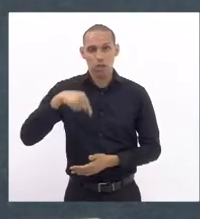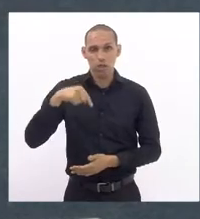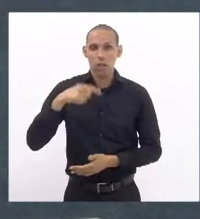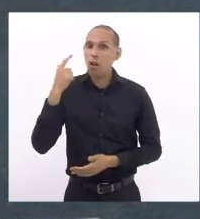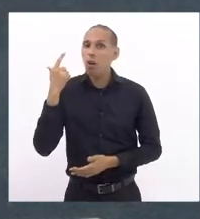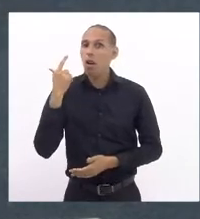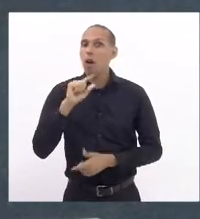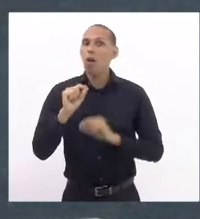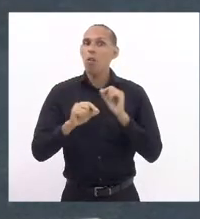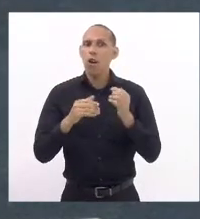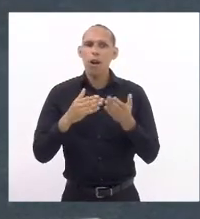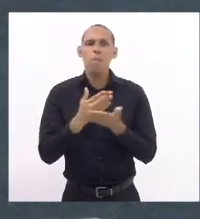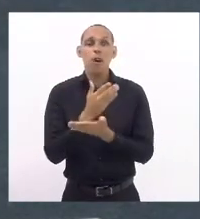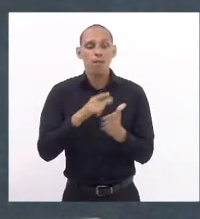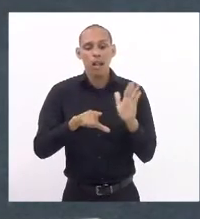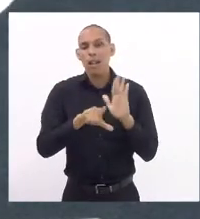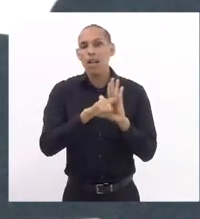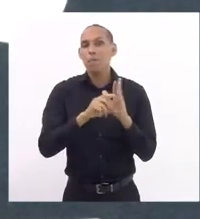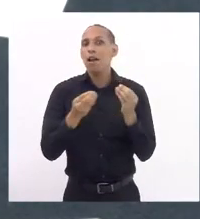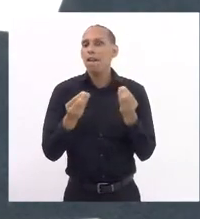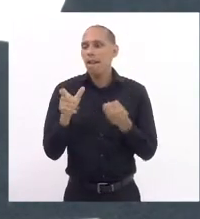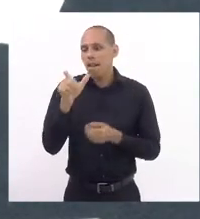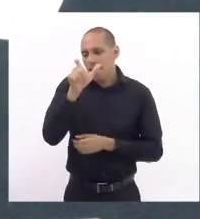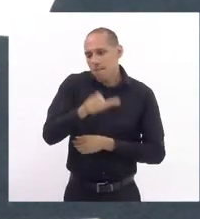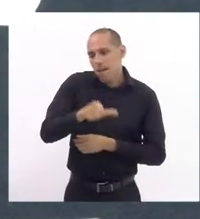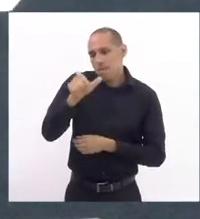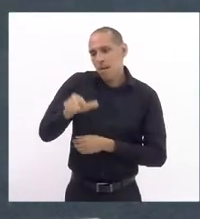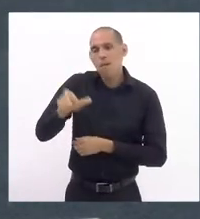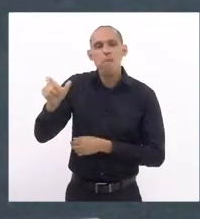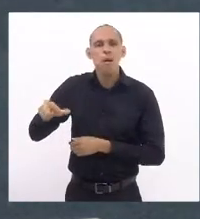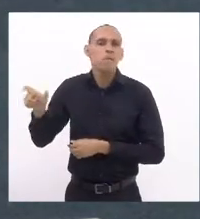conseguimos aprovar a lei para que eles fossem